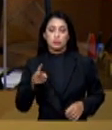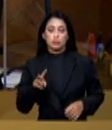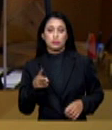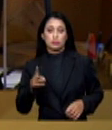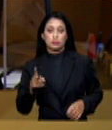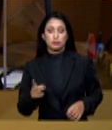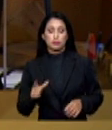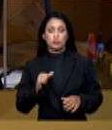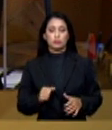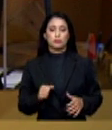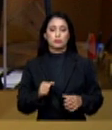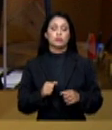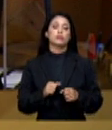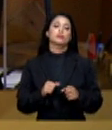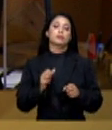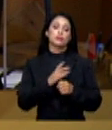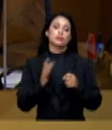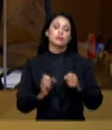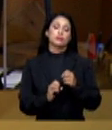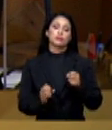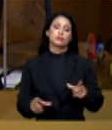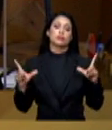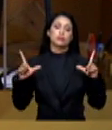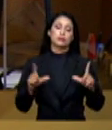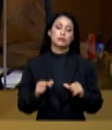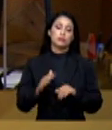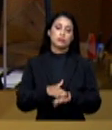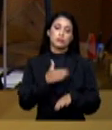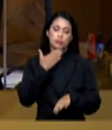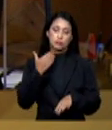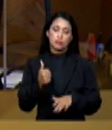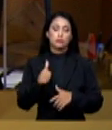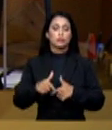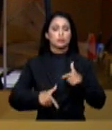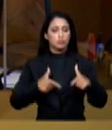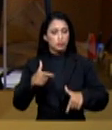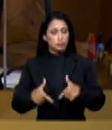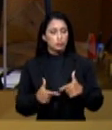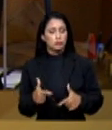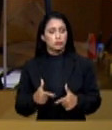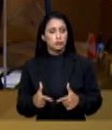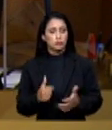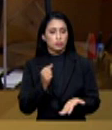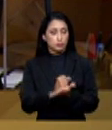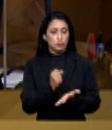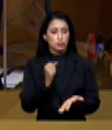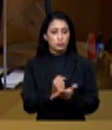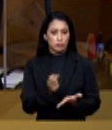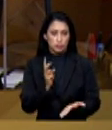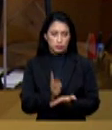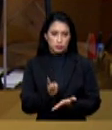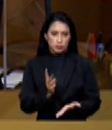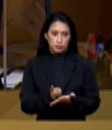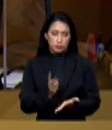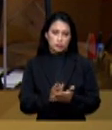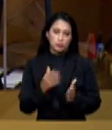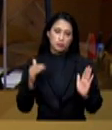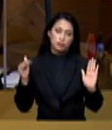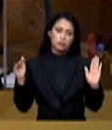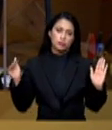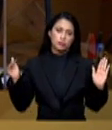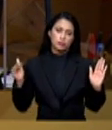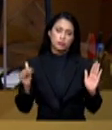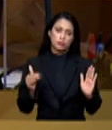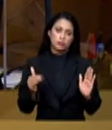abastecimento de redução de perdas de melhoria dos processos de tratamento Esses contratos permanecerão em vigor até o